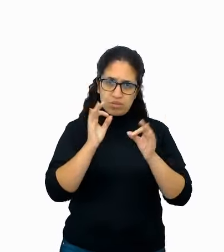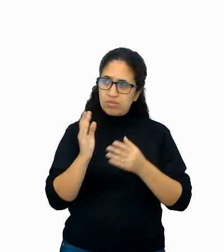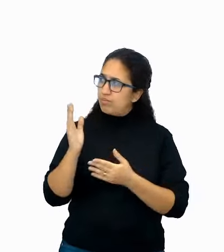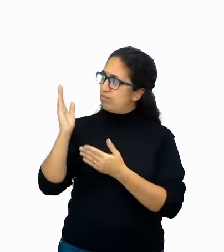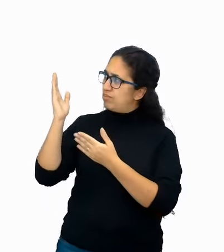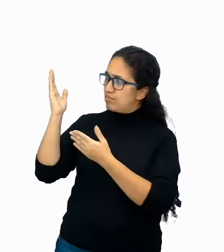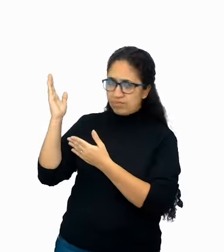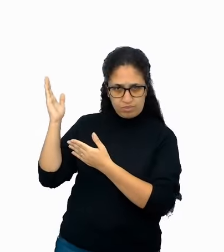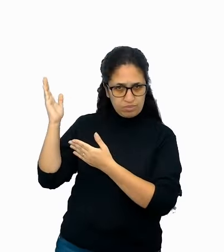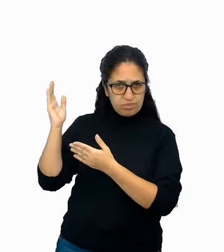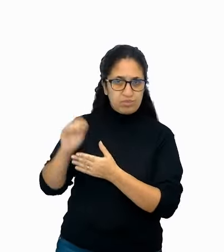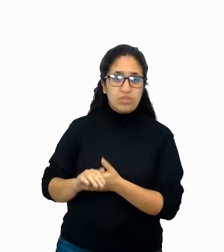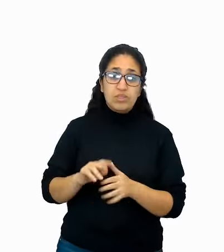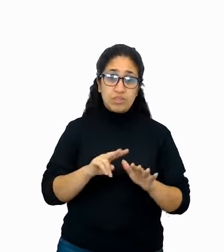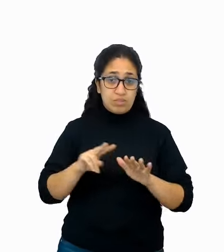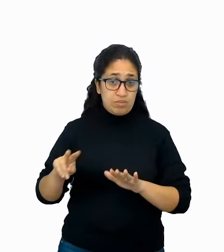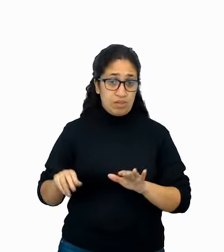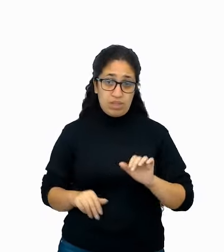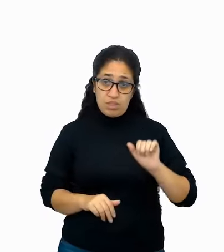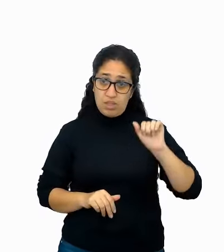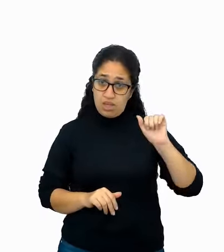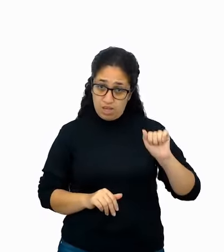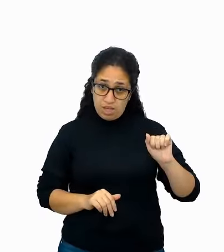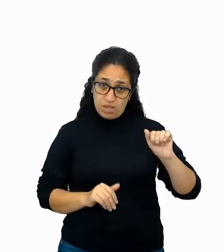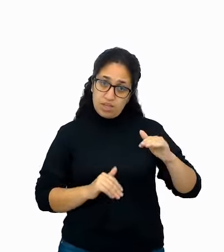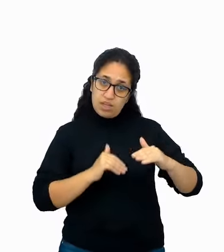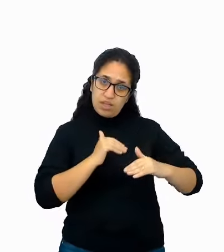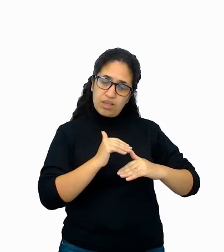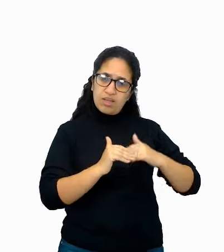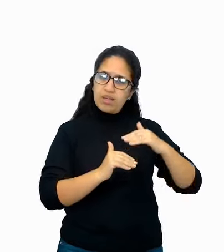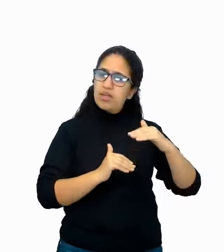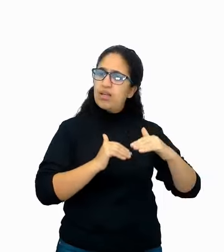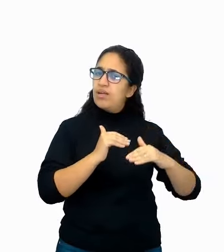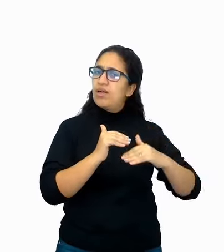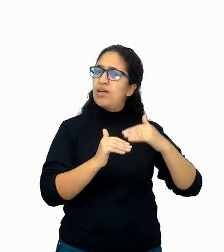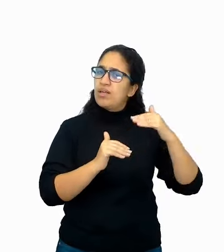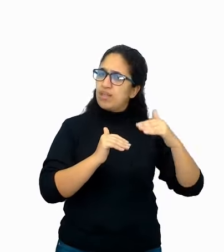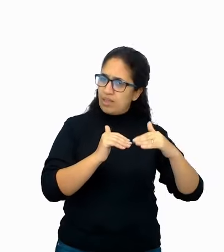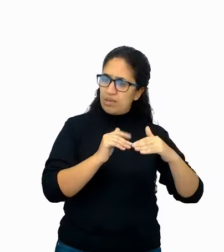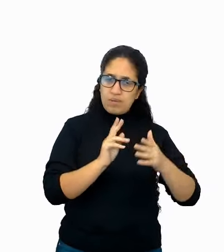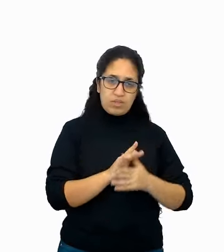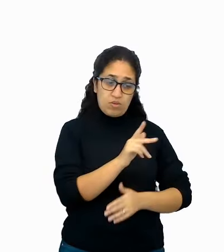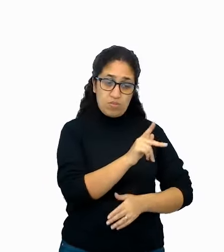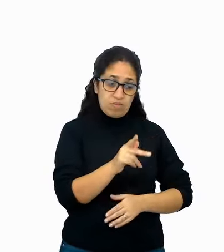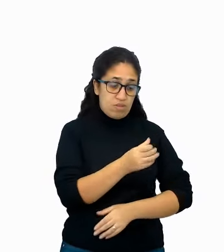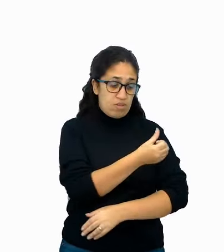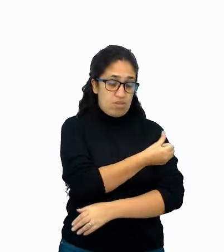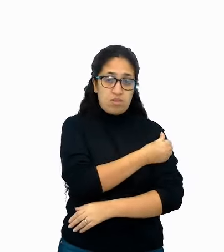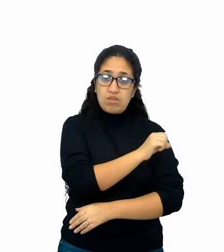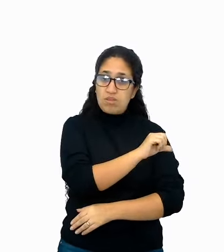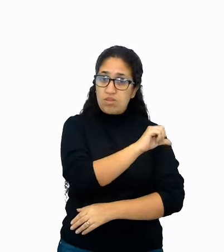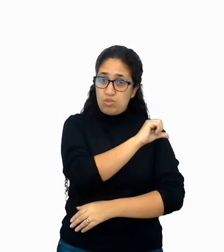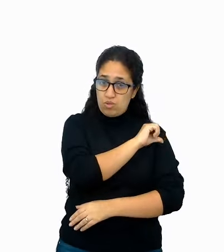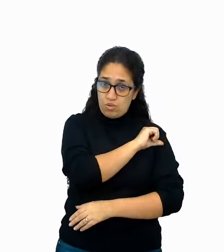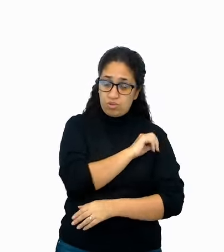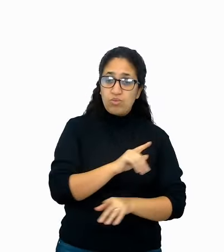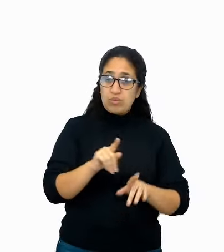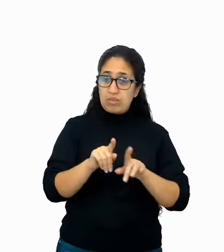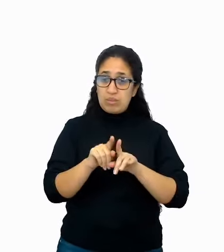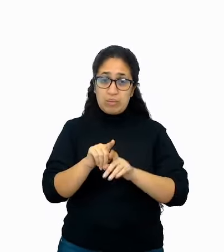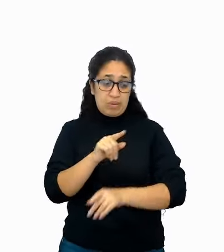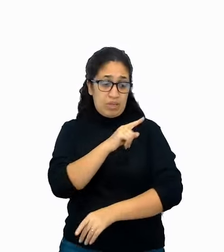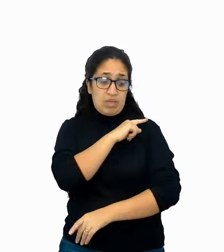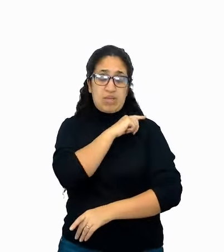forma: a Semana A, que é a formação de etapa, onde os professores do sexto ao nono ano e os professores do